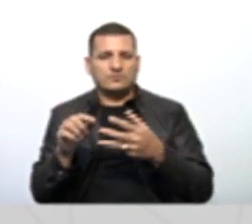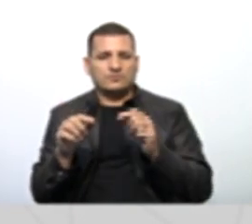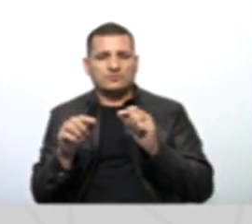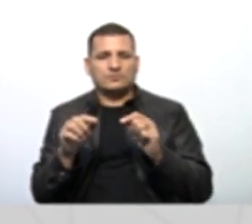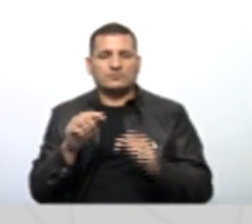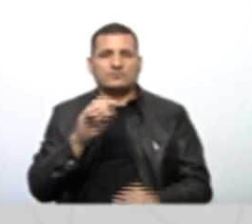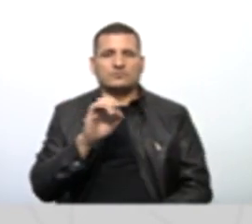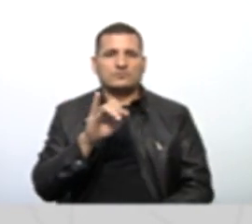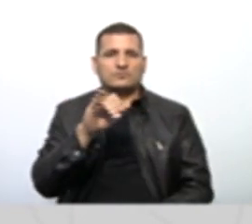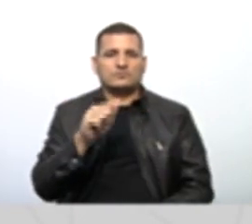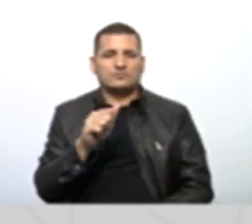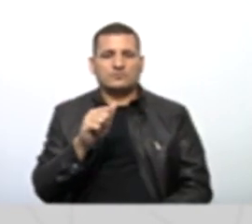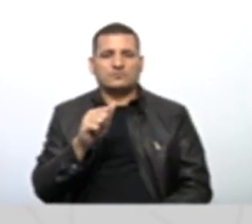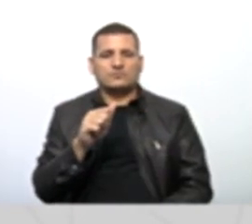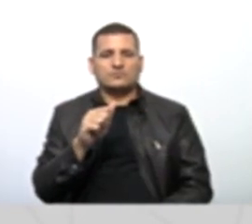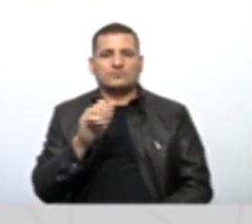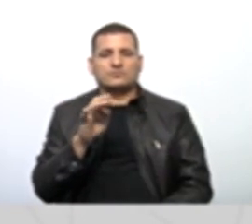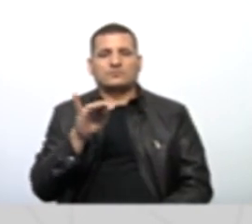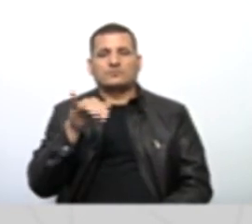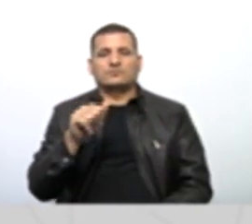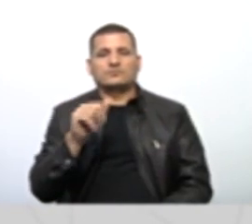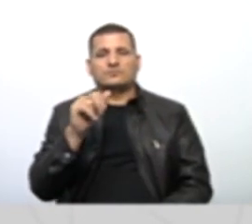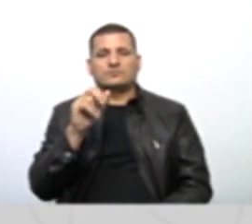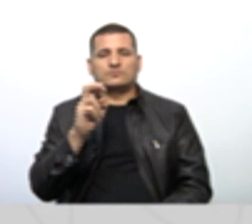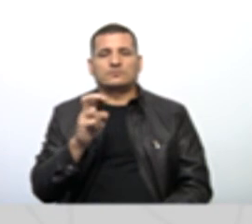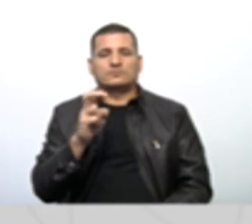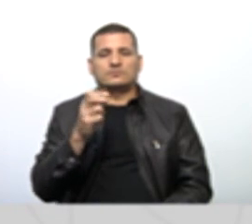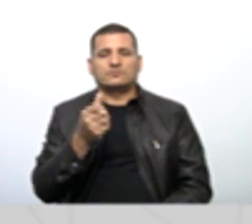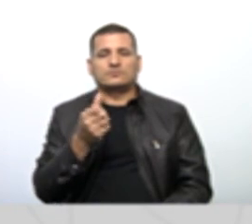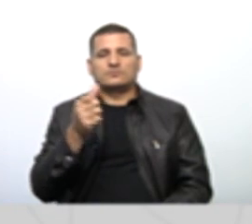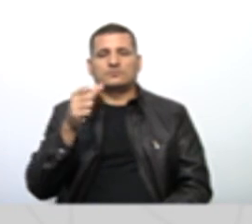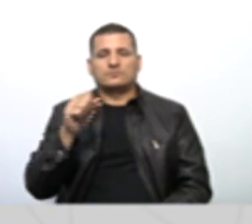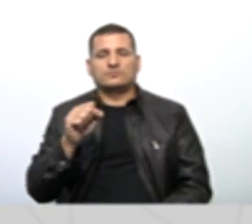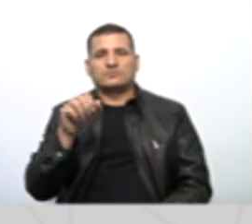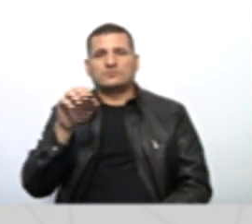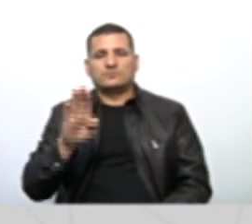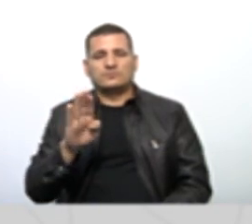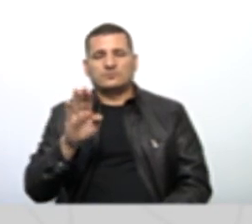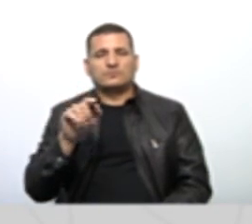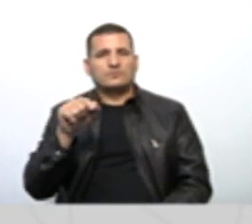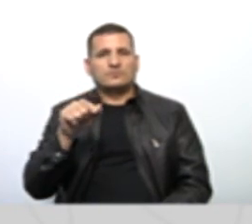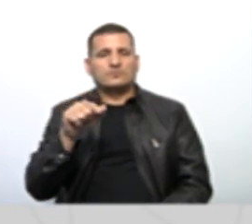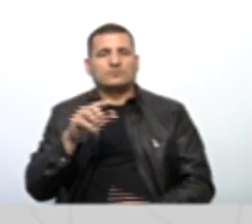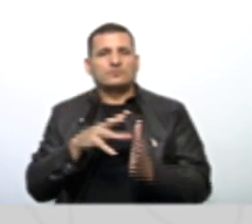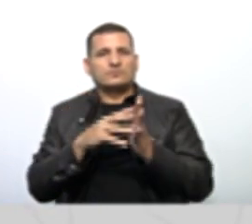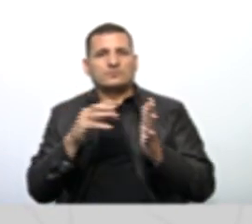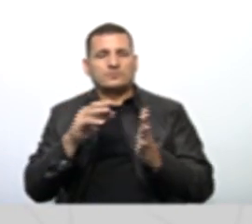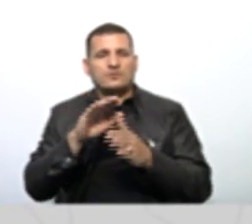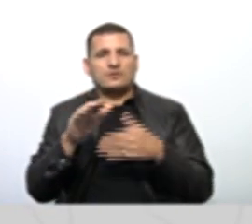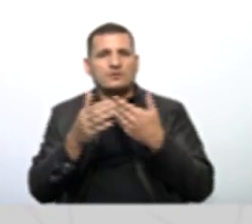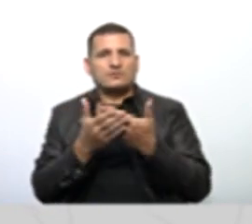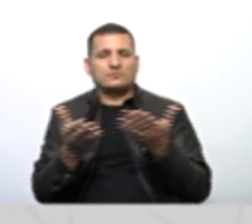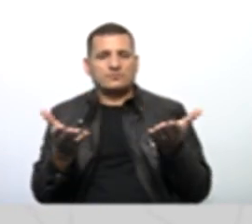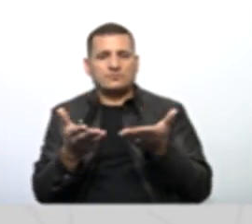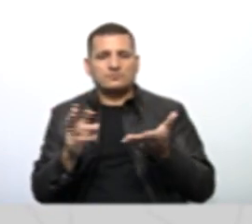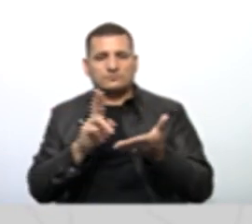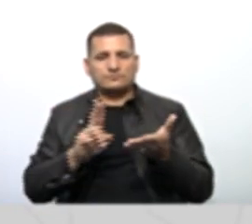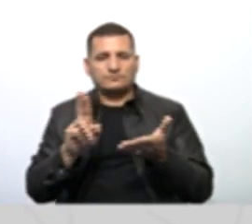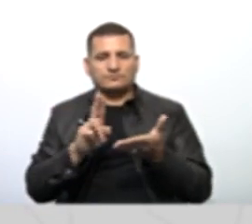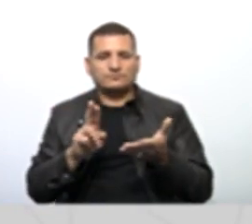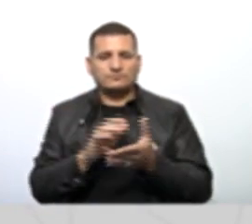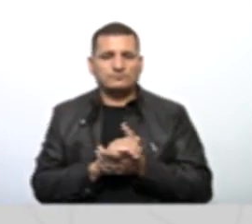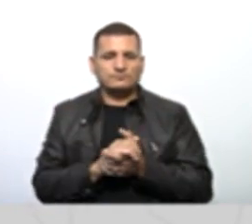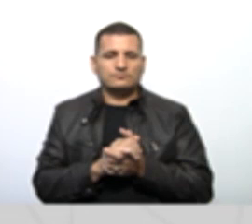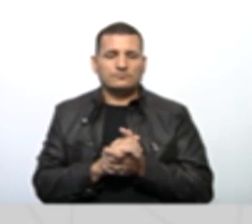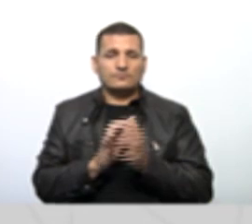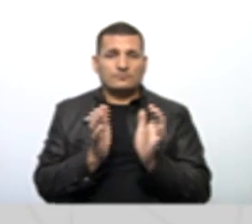568 b esse padrão é utilizado até os dias de hoje ea categoria 6a